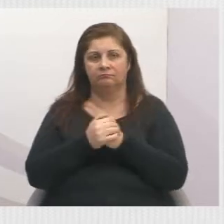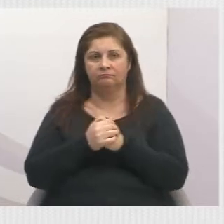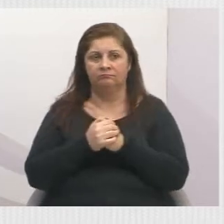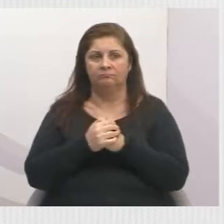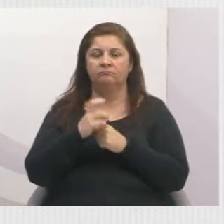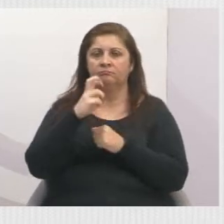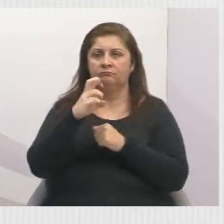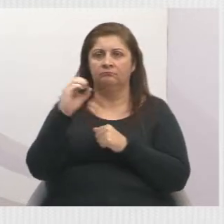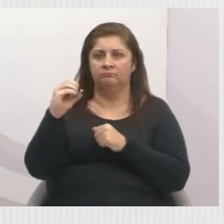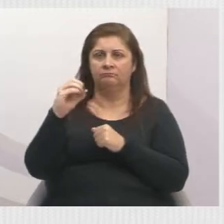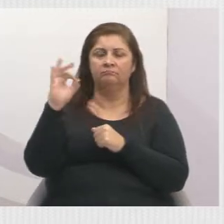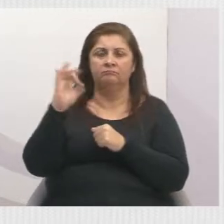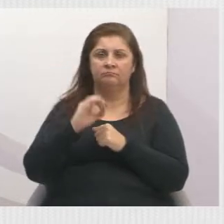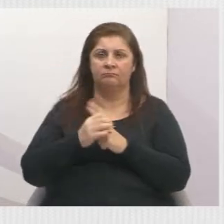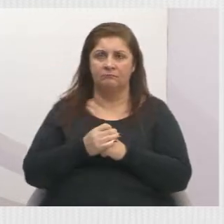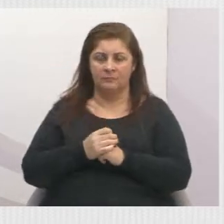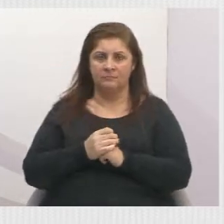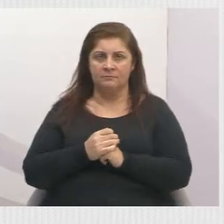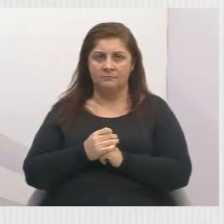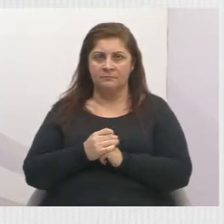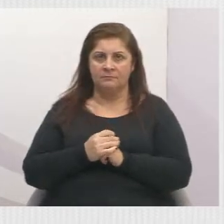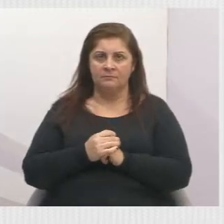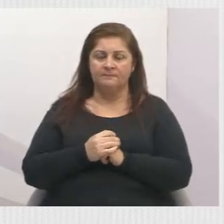aí os 50% como